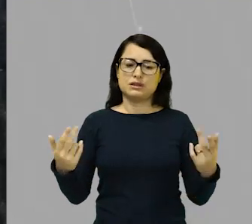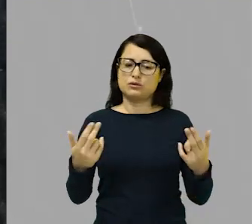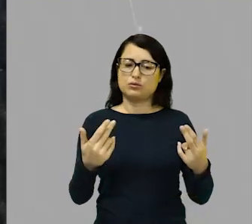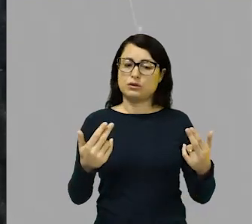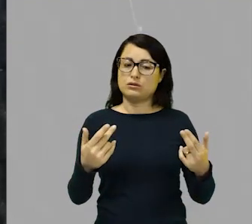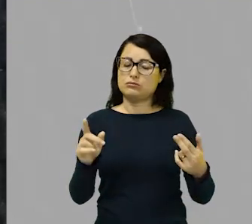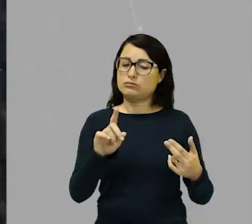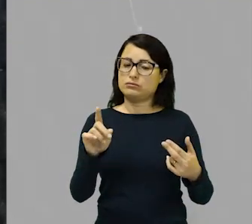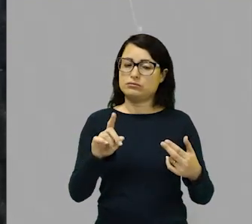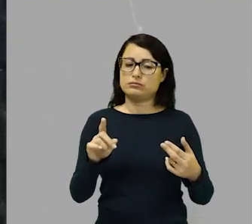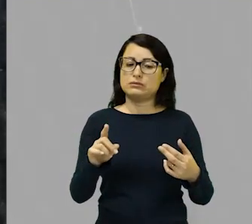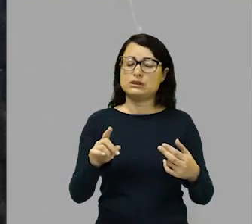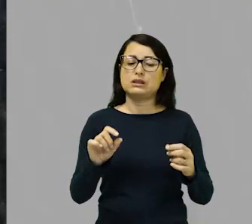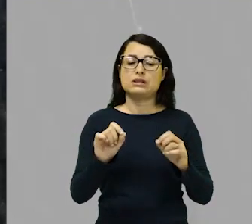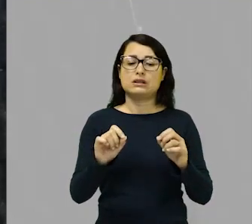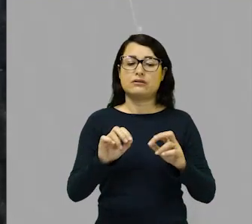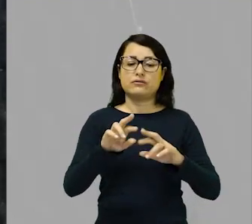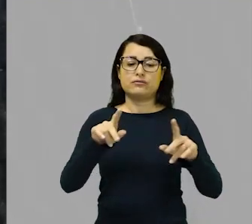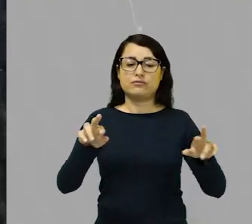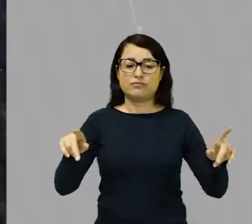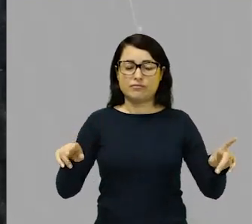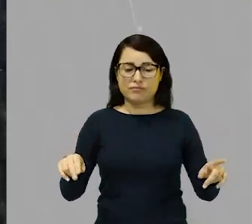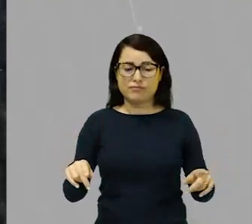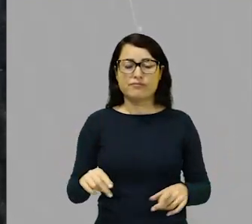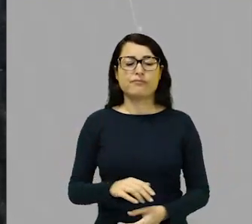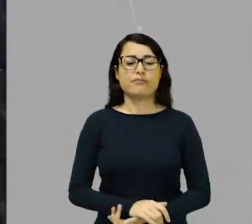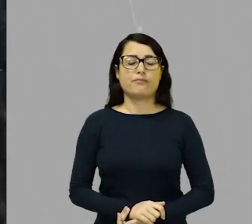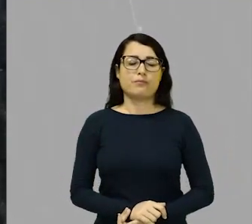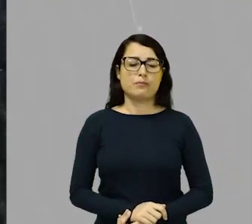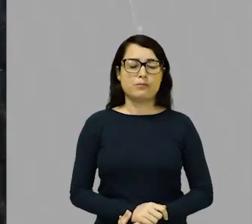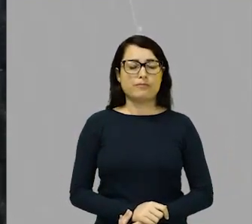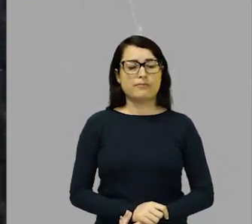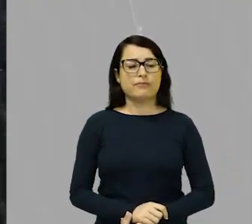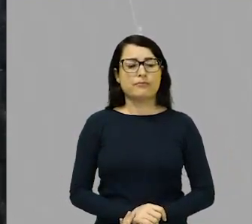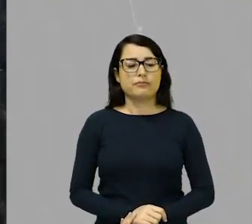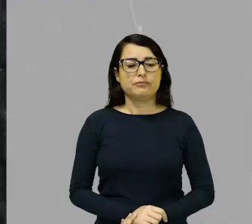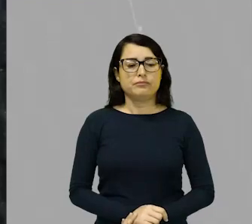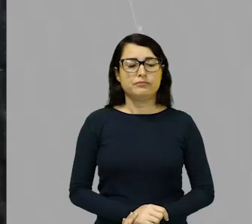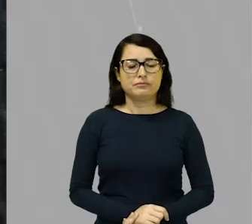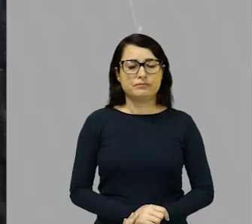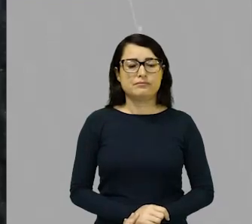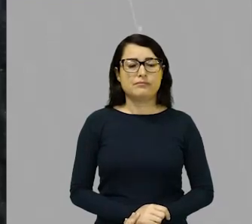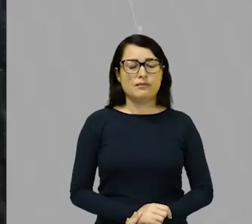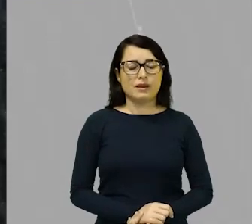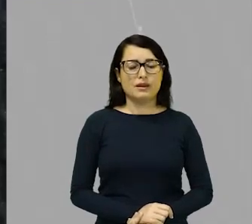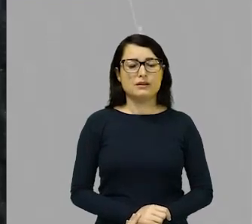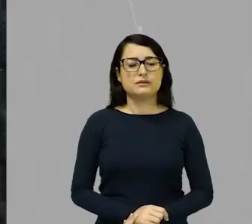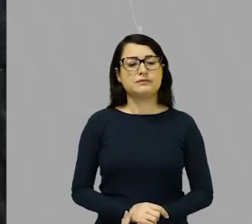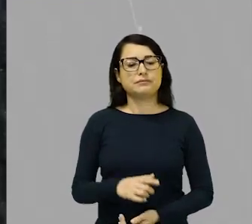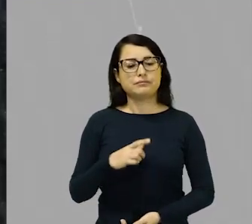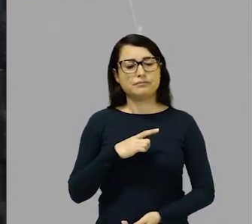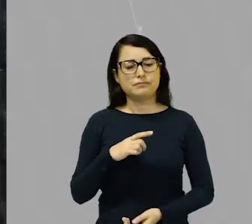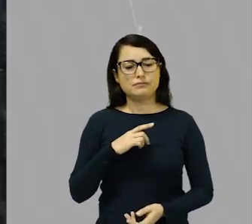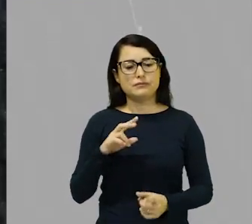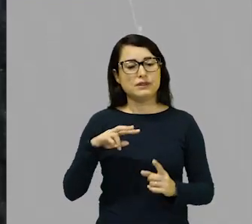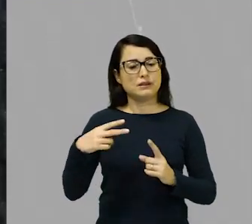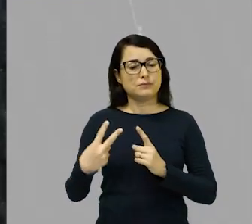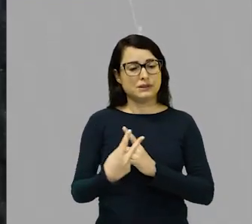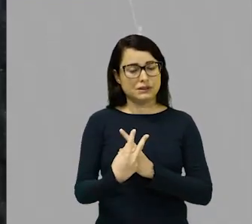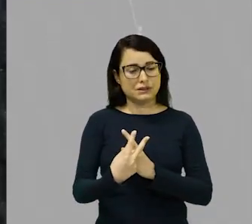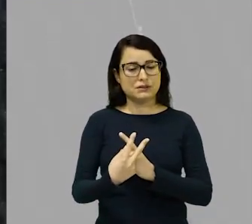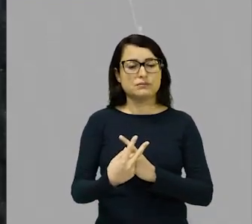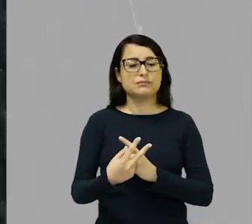ela é plural, é múltipla. Então a ideia de diversidade cultural vem dessa perspectiva da